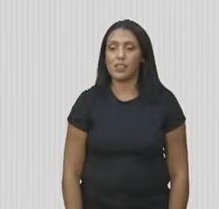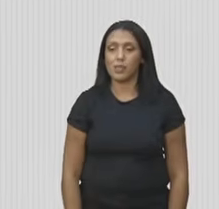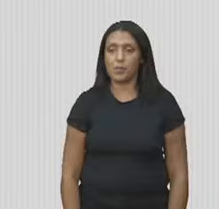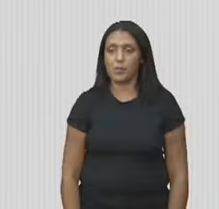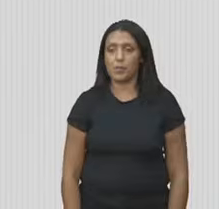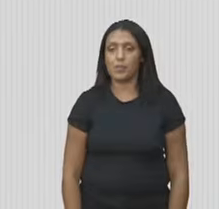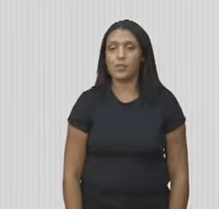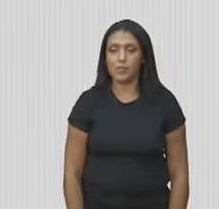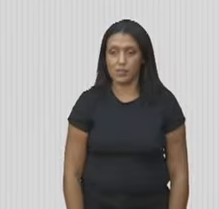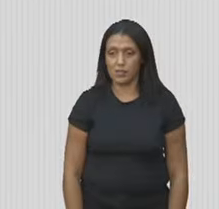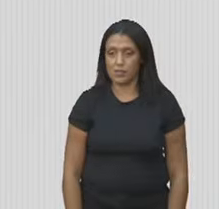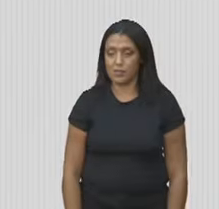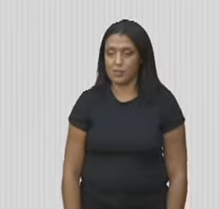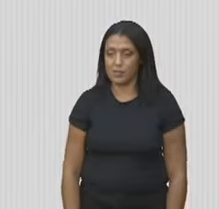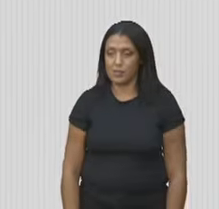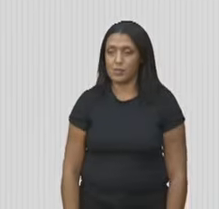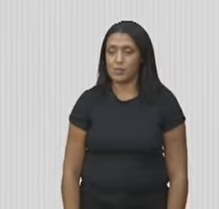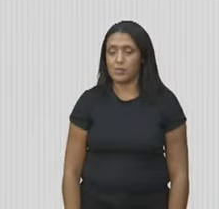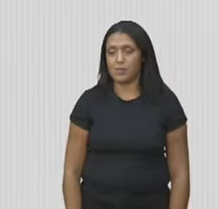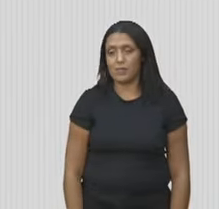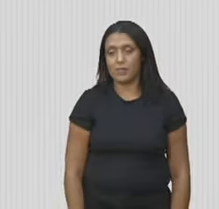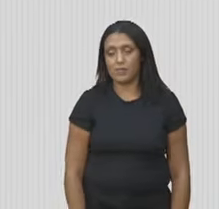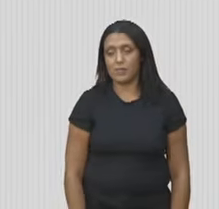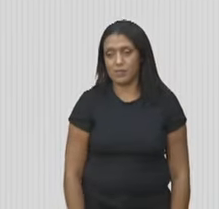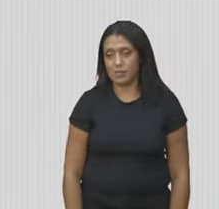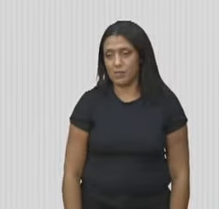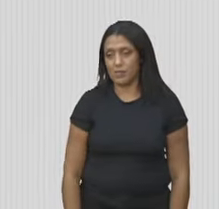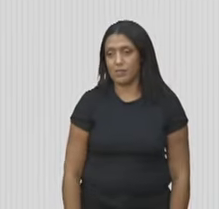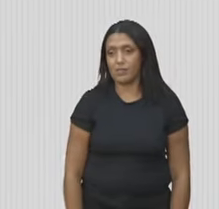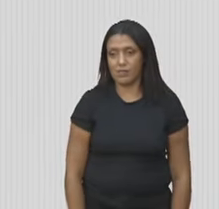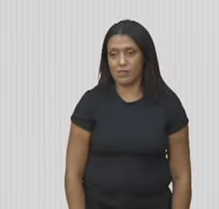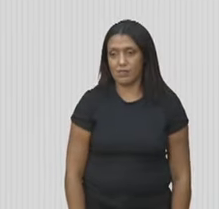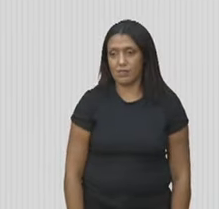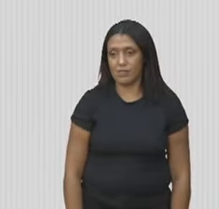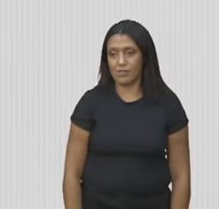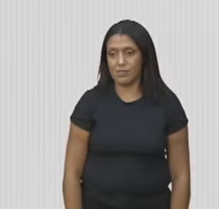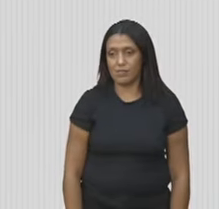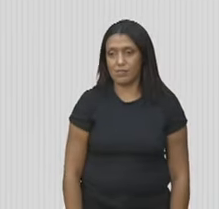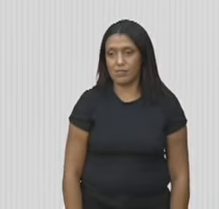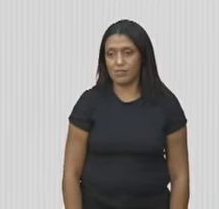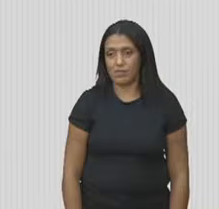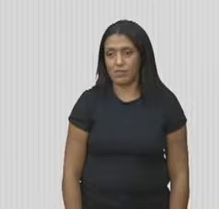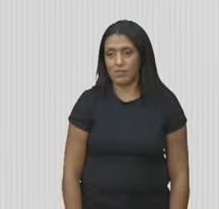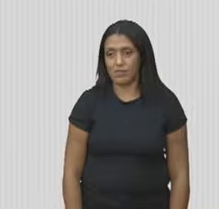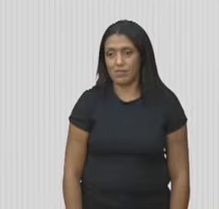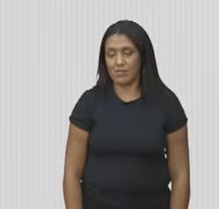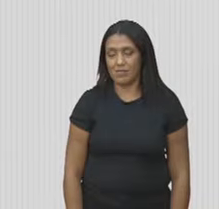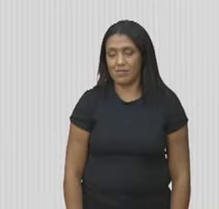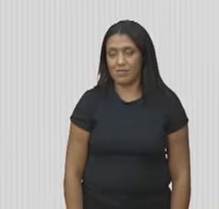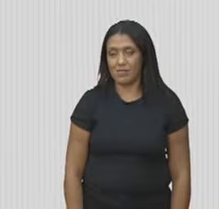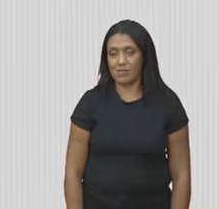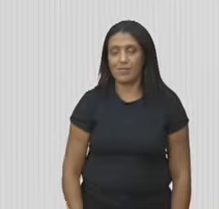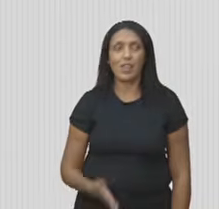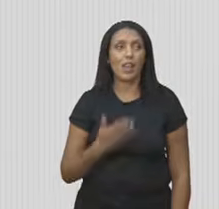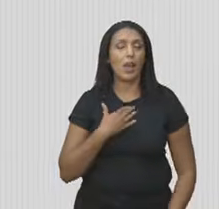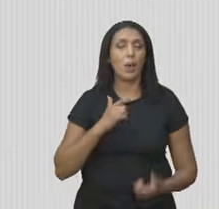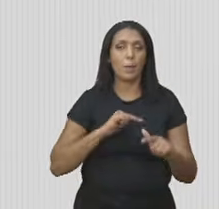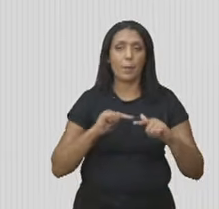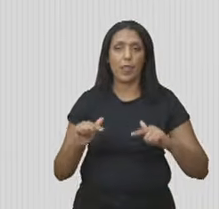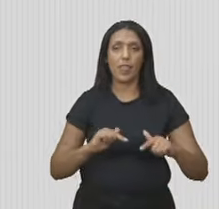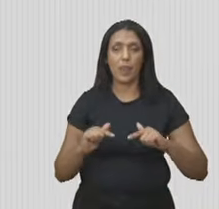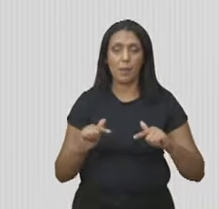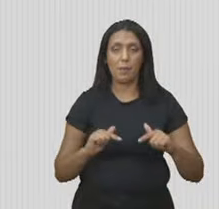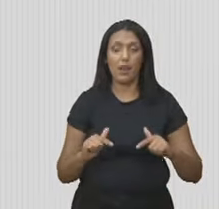Aqui tá as nossas estatísticas dos trabalhos. Essa primeira sessão a gente protocolou mais